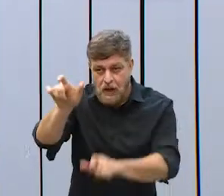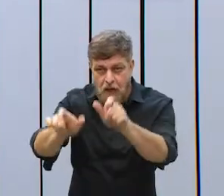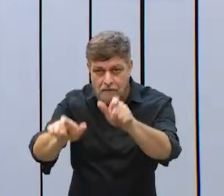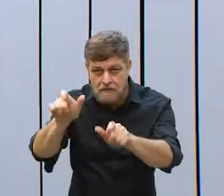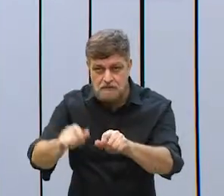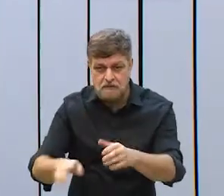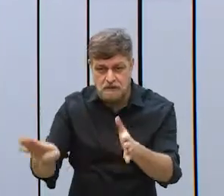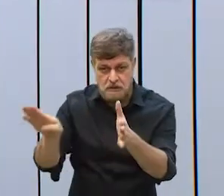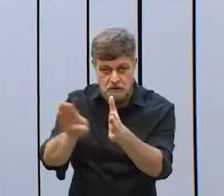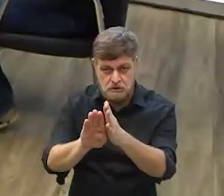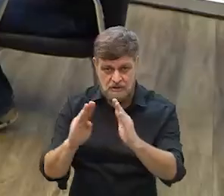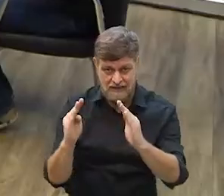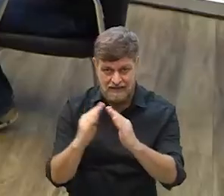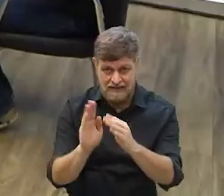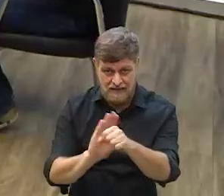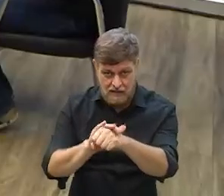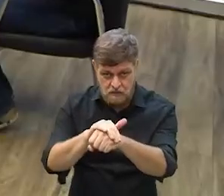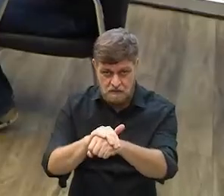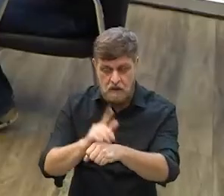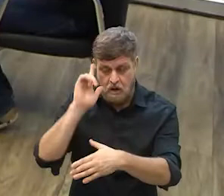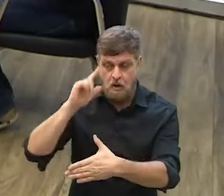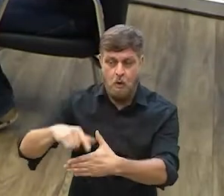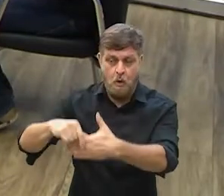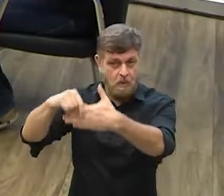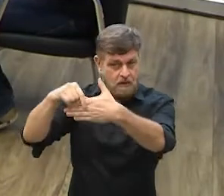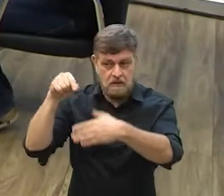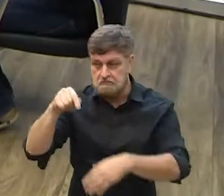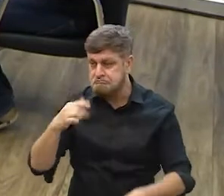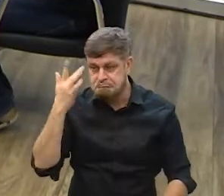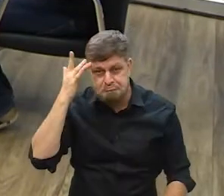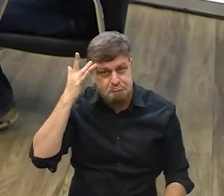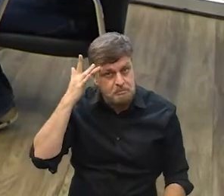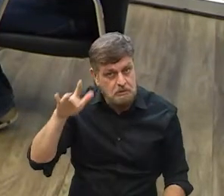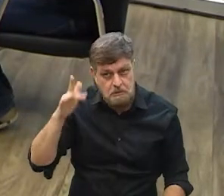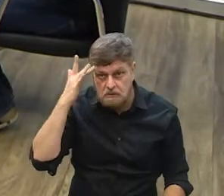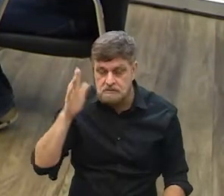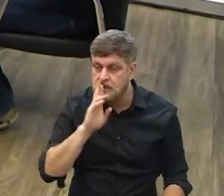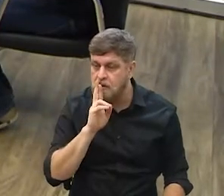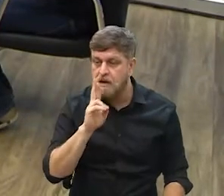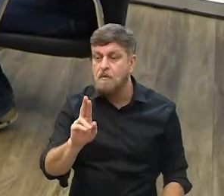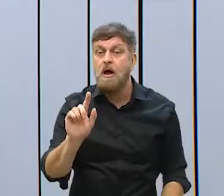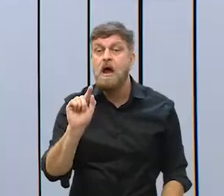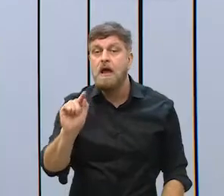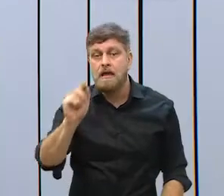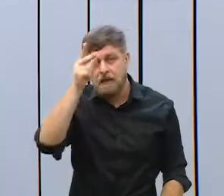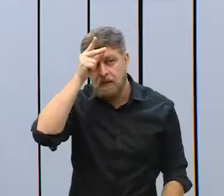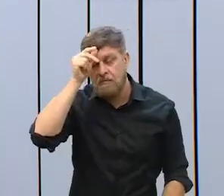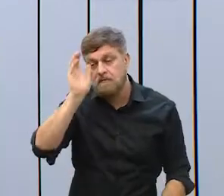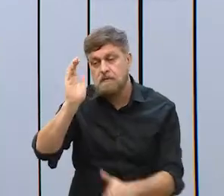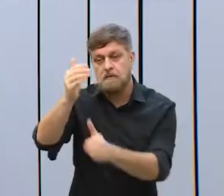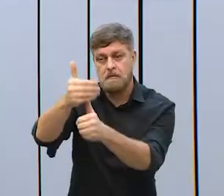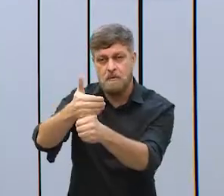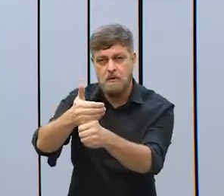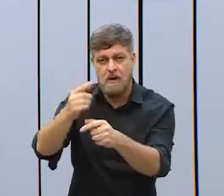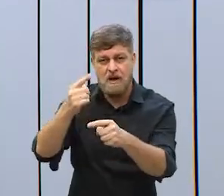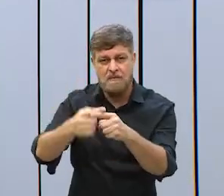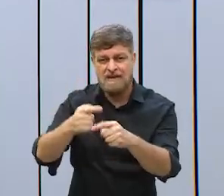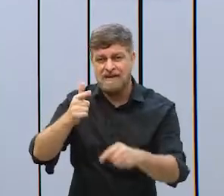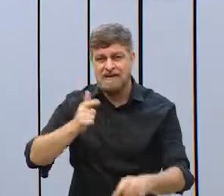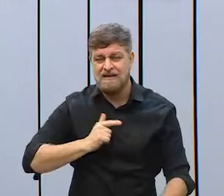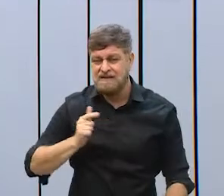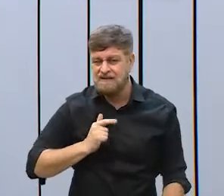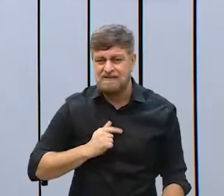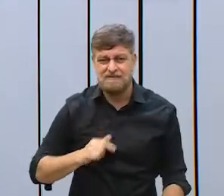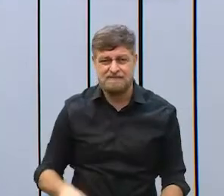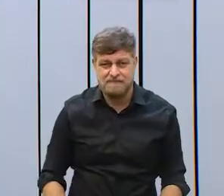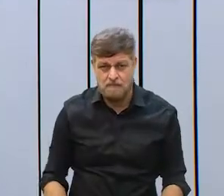chega à noite, não. É um morador líder de bairro, uma liderança. Eles não sabem quem é. Por quê? Porque existe um distanciamento muito